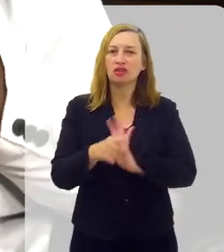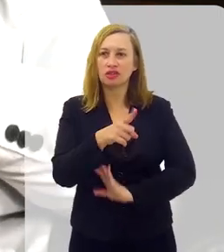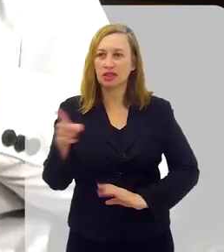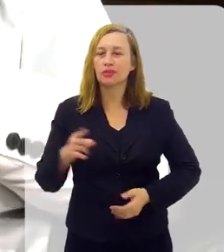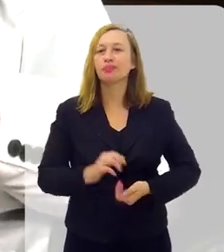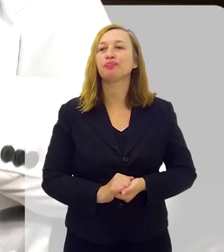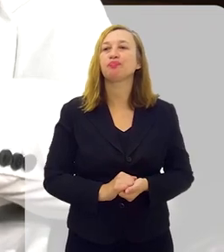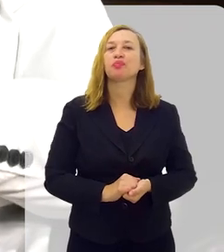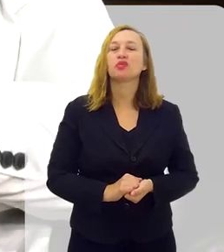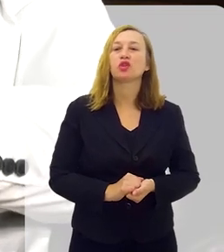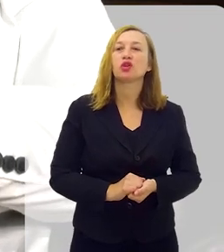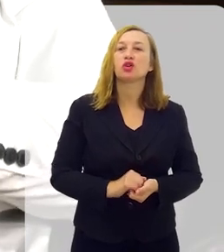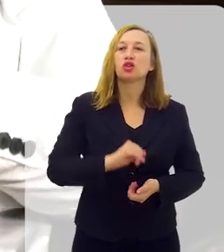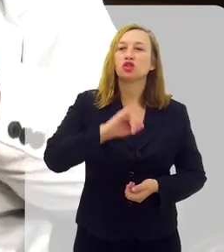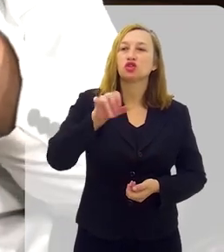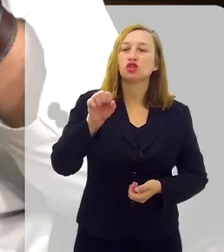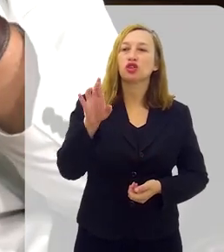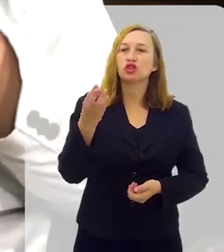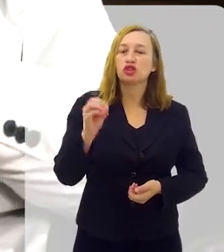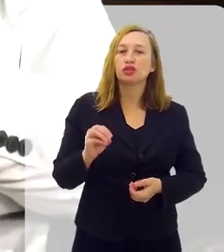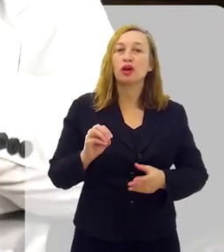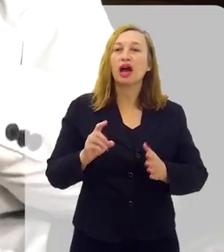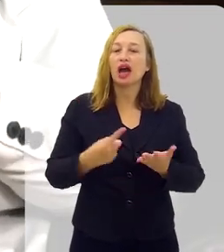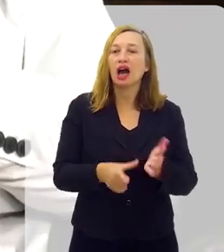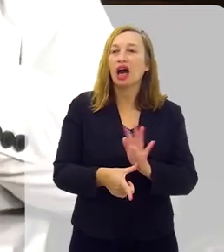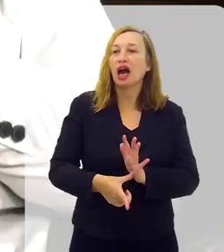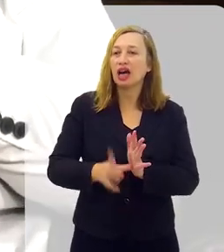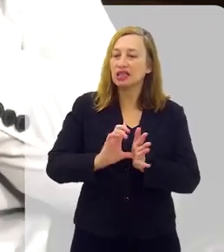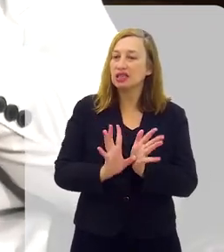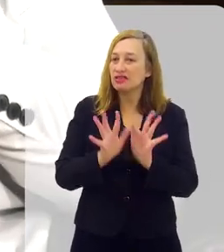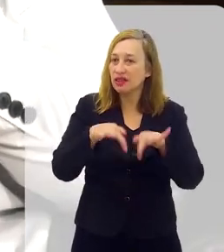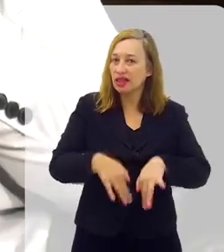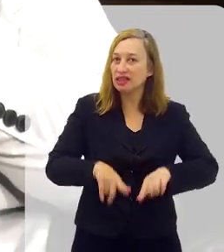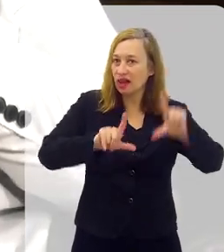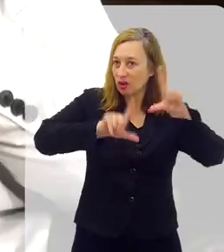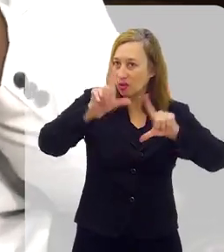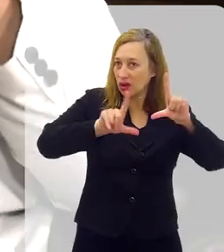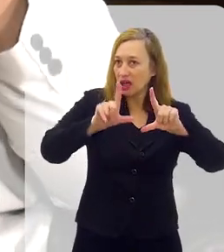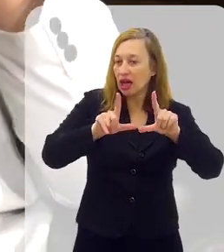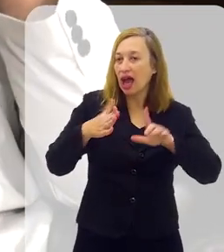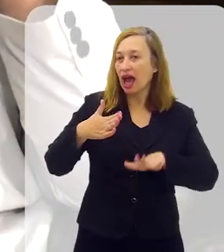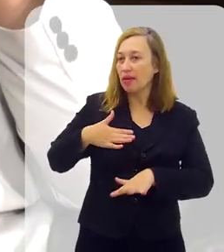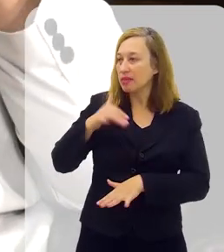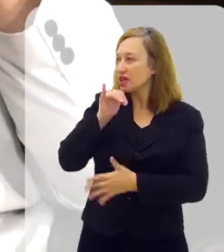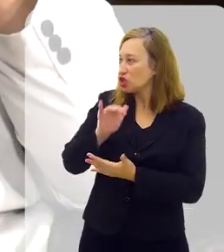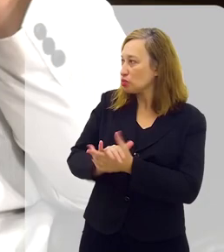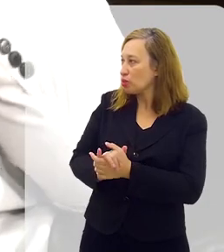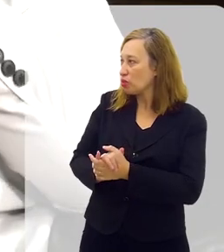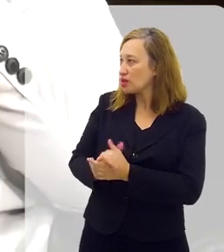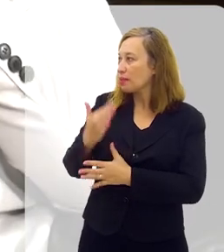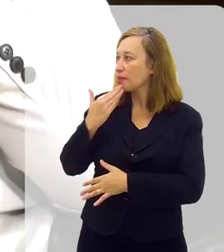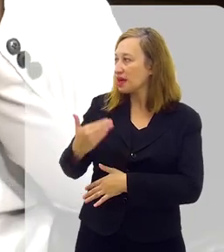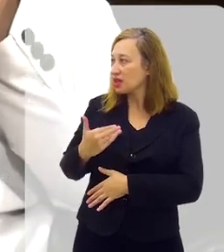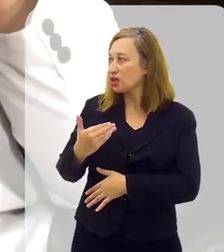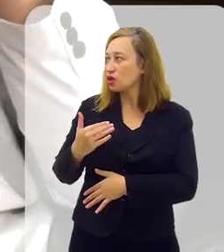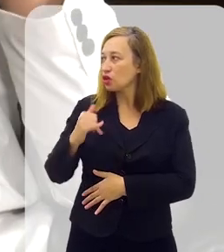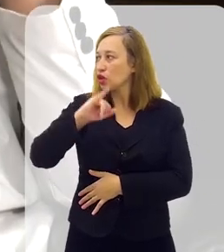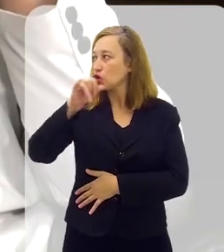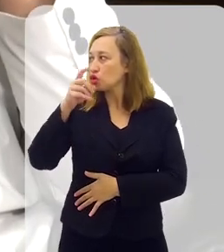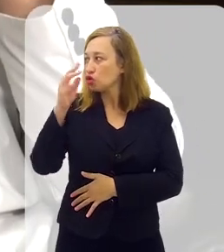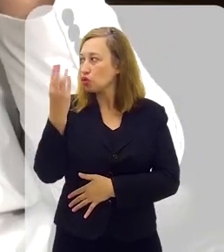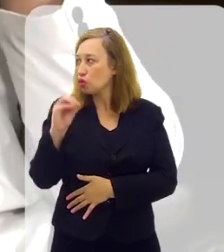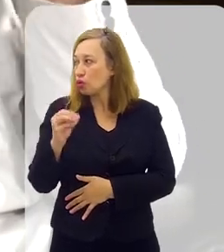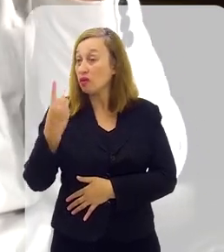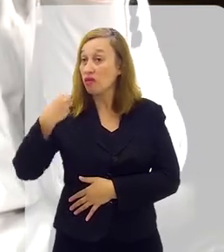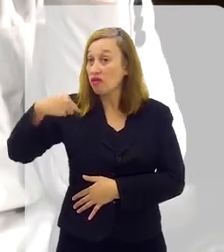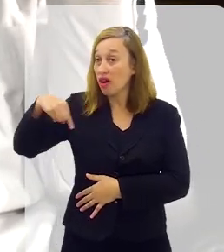na nossa página, que nós vamos produzir para você. Jorginho, antes de nós terminarmos aqui o programa, antes de começar, minha mulher